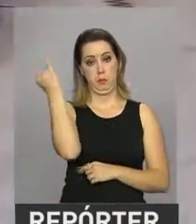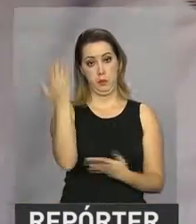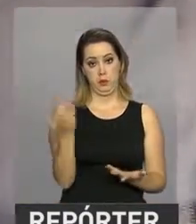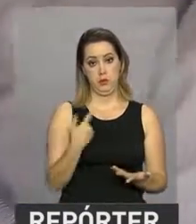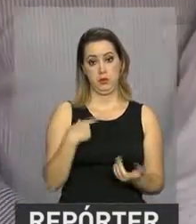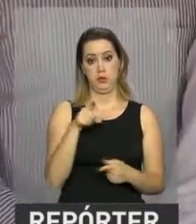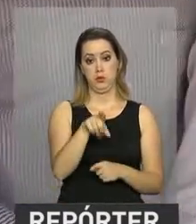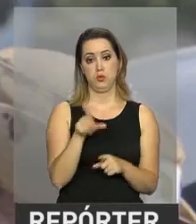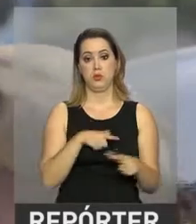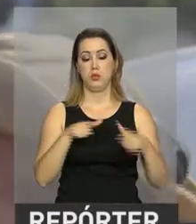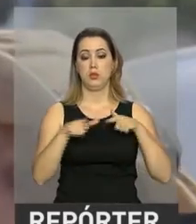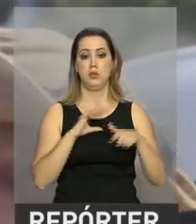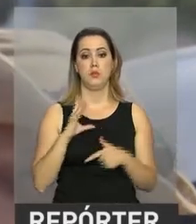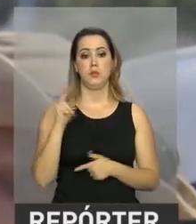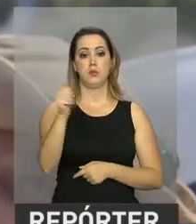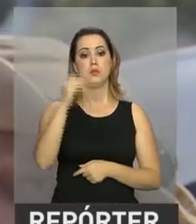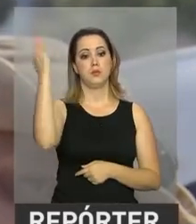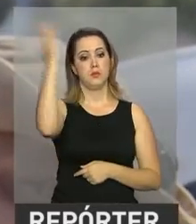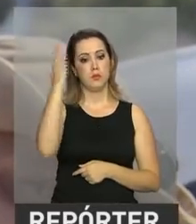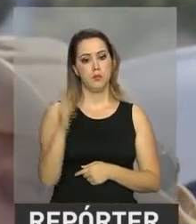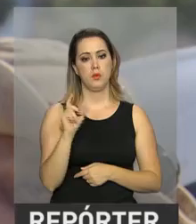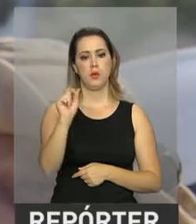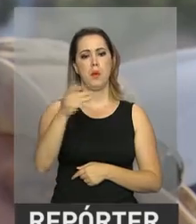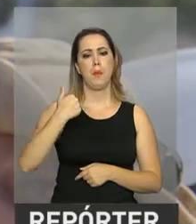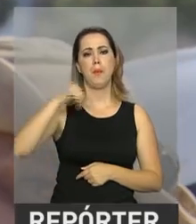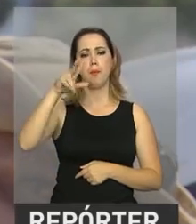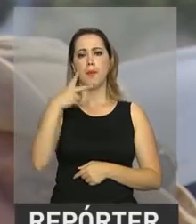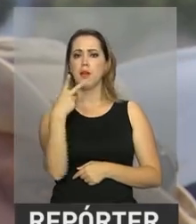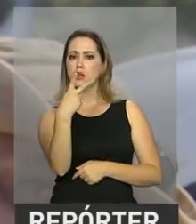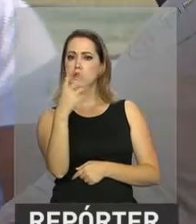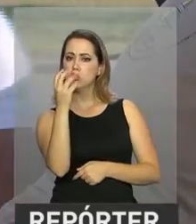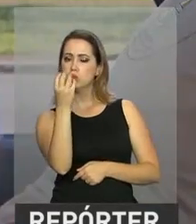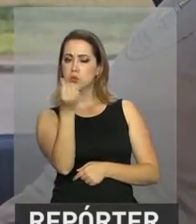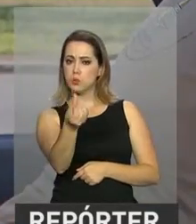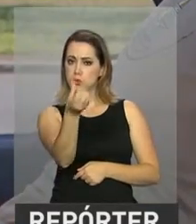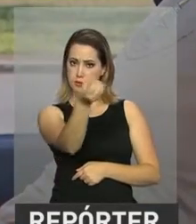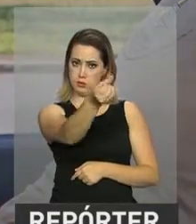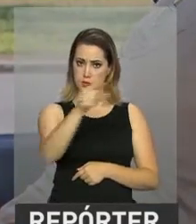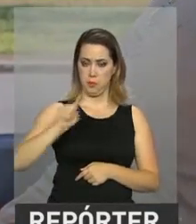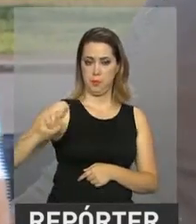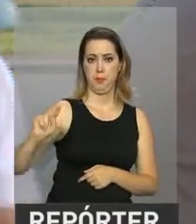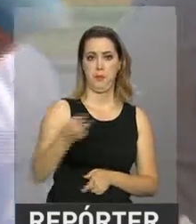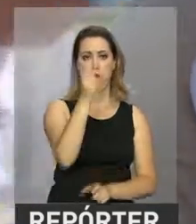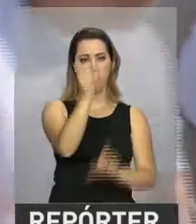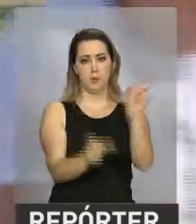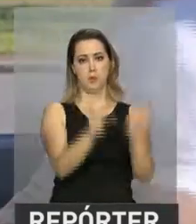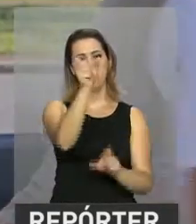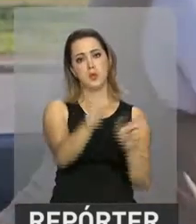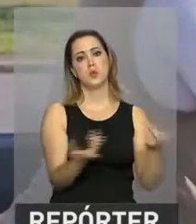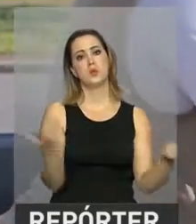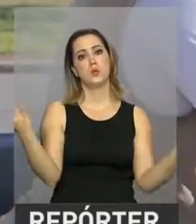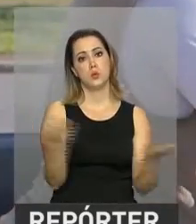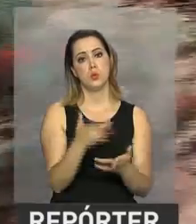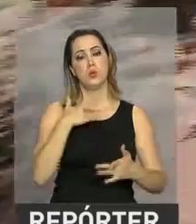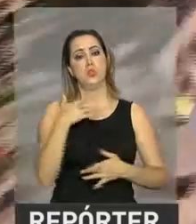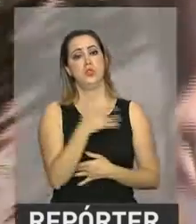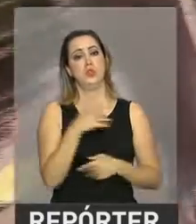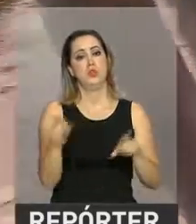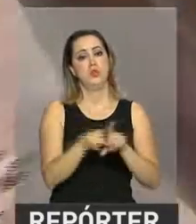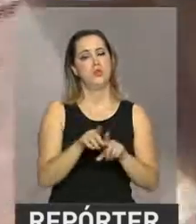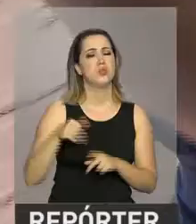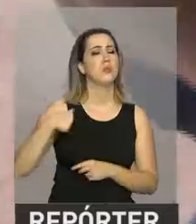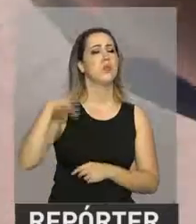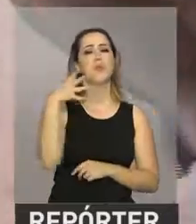com atividades em todo o país. São mais de 266 mil agentes comunitários de saúde e 60